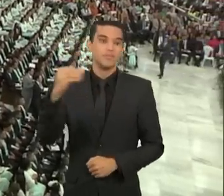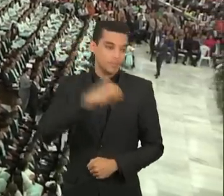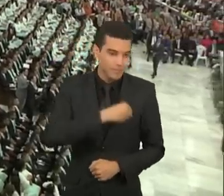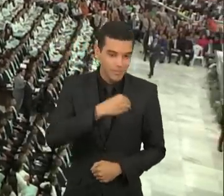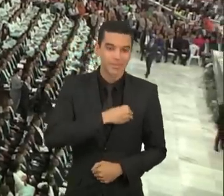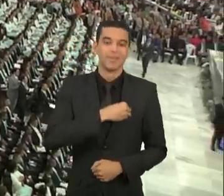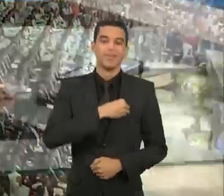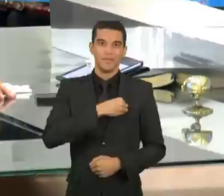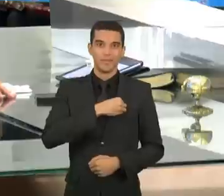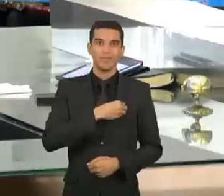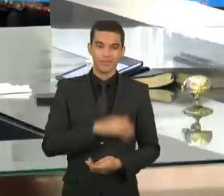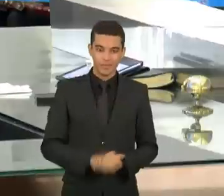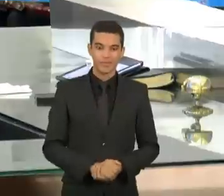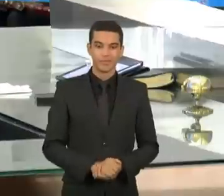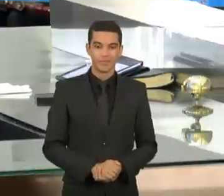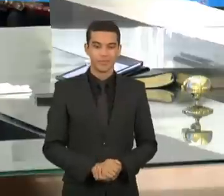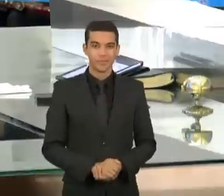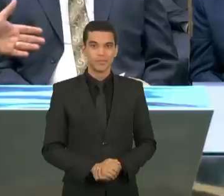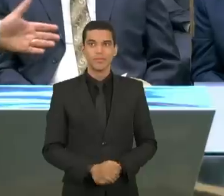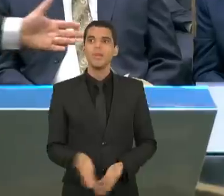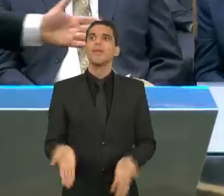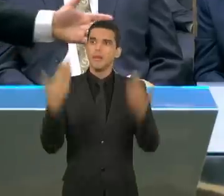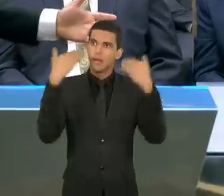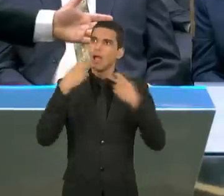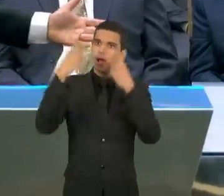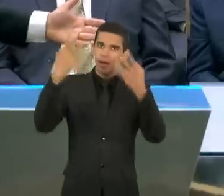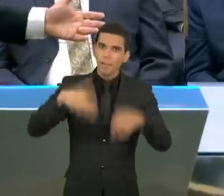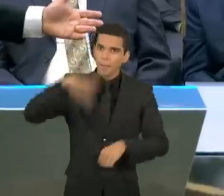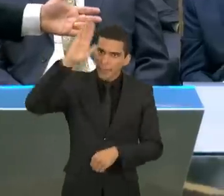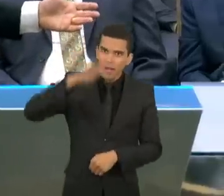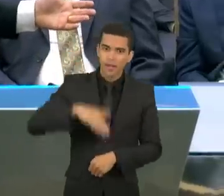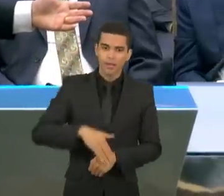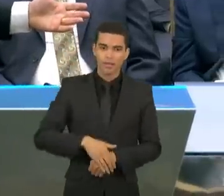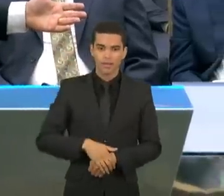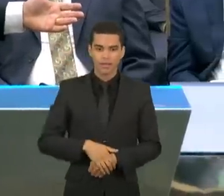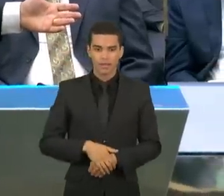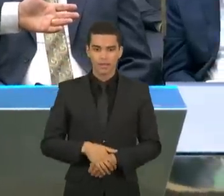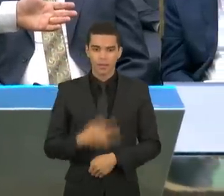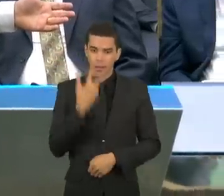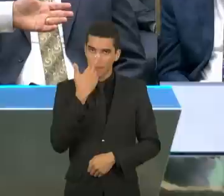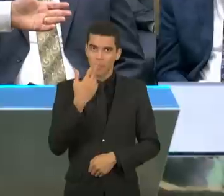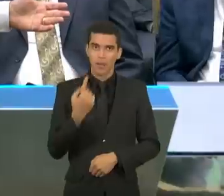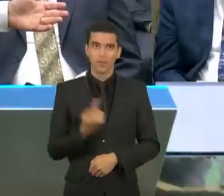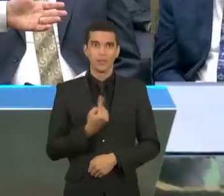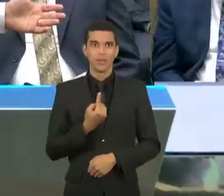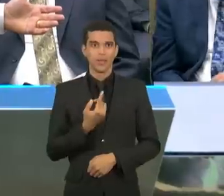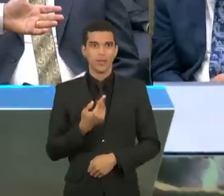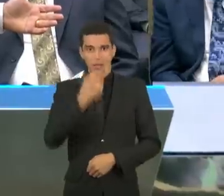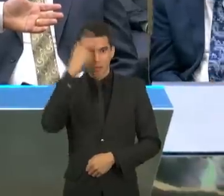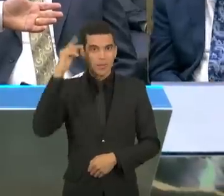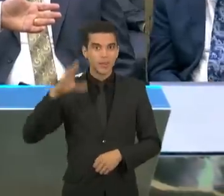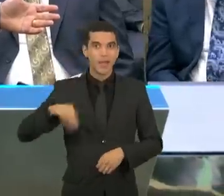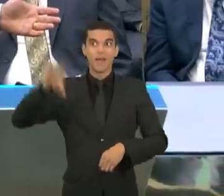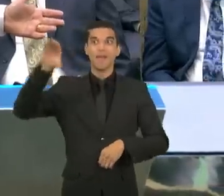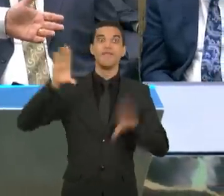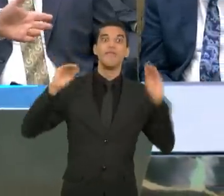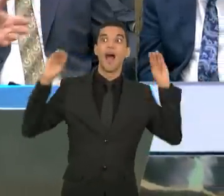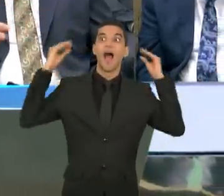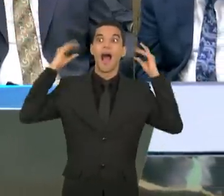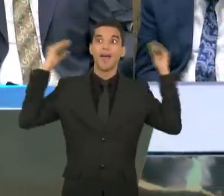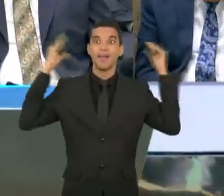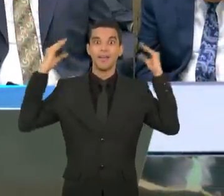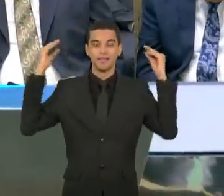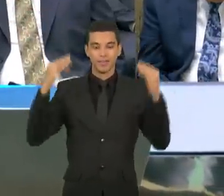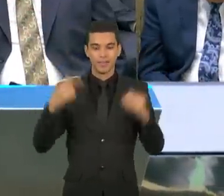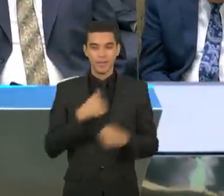Gente, o que, que é isso? Fale mais alto. Eu acho que eu estou morando no interior, o povo do interior fala mais alto, é? Pois eu aprendi a